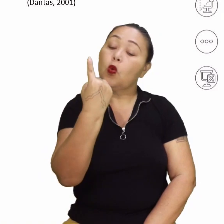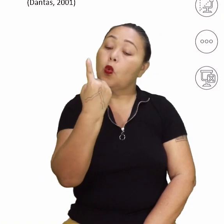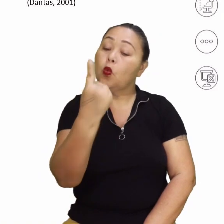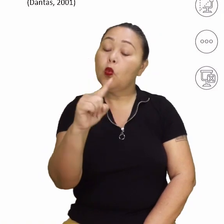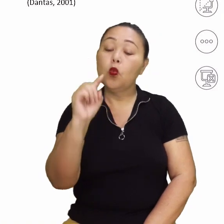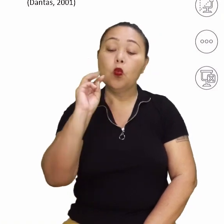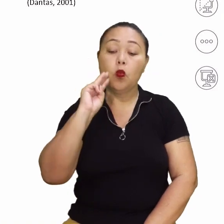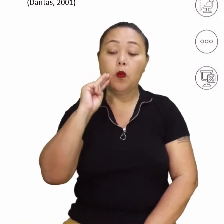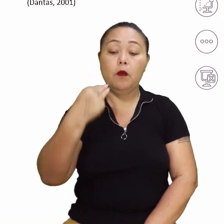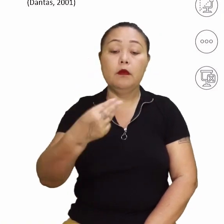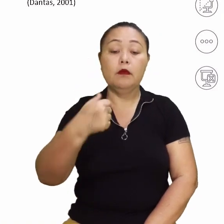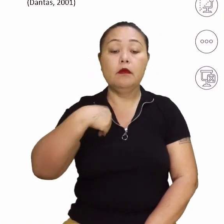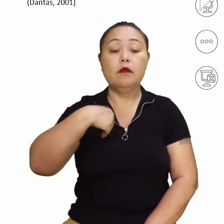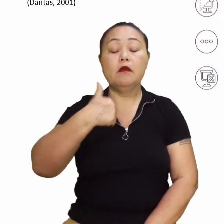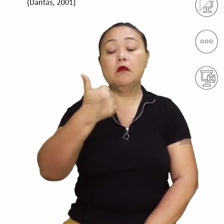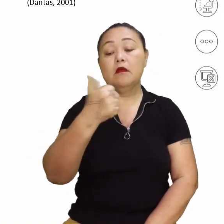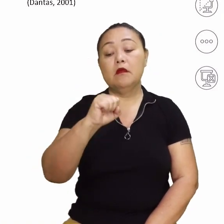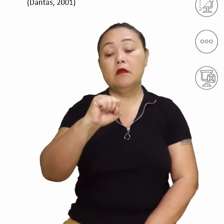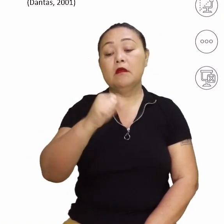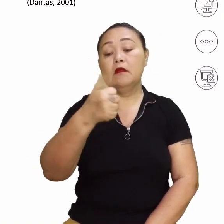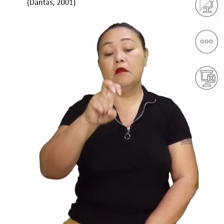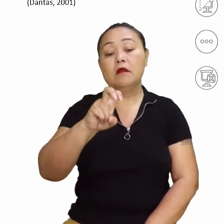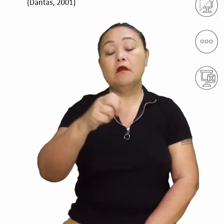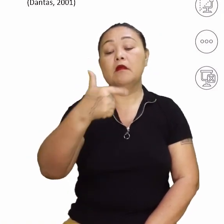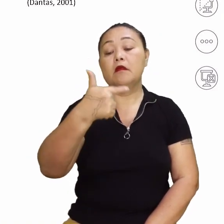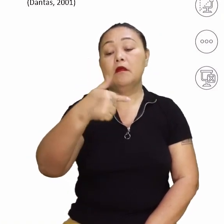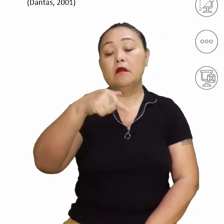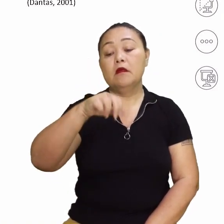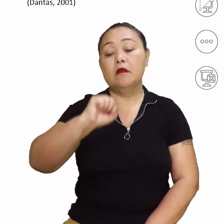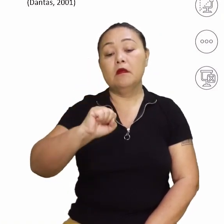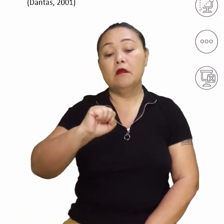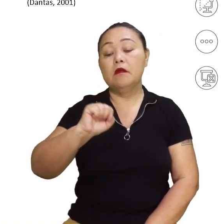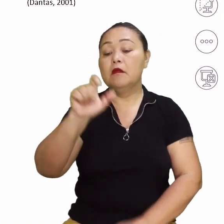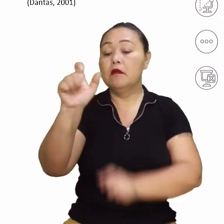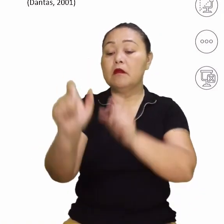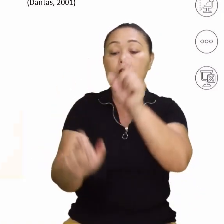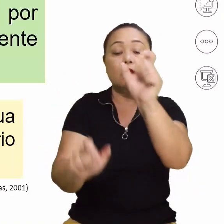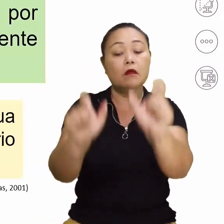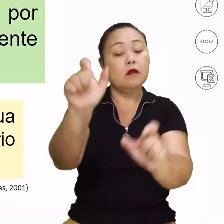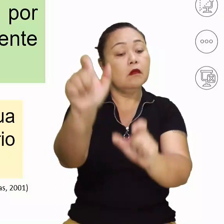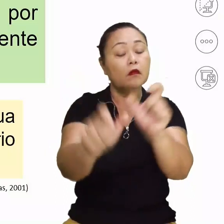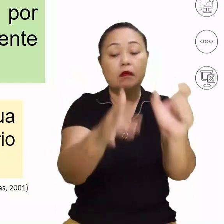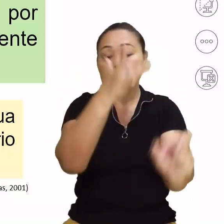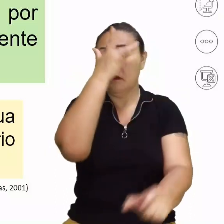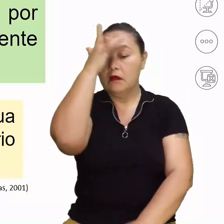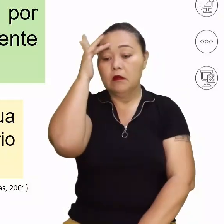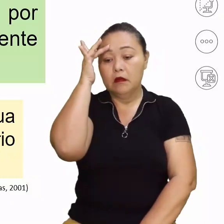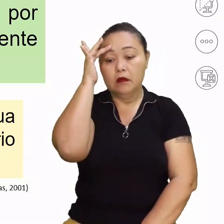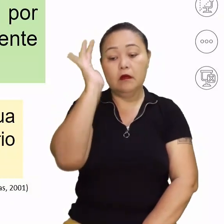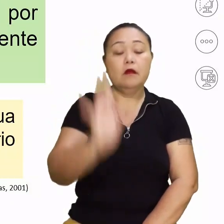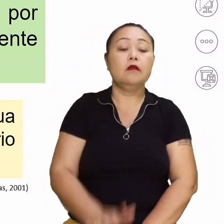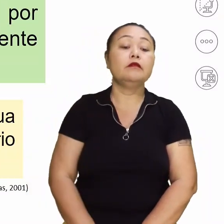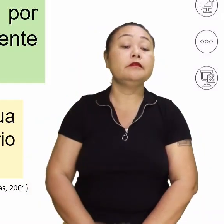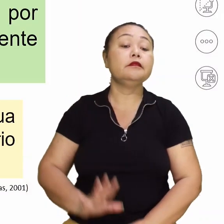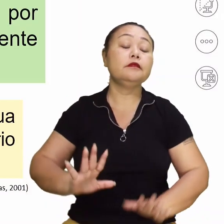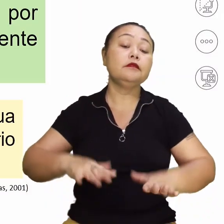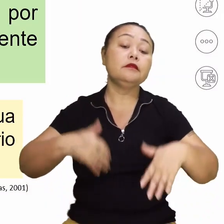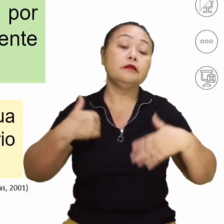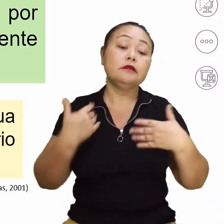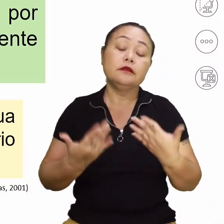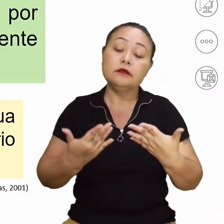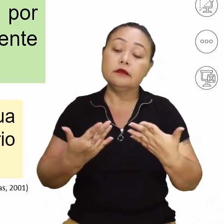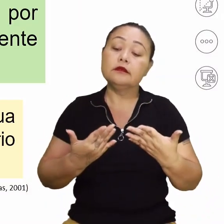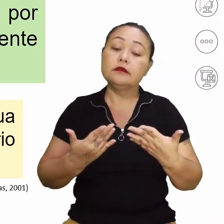milhão 815 1278 habitantes ok é bem